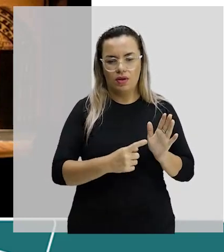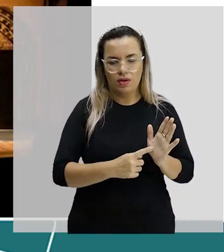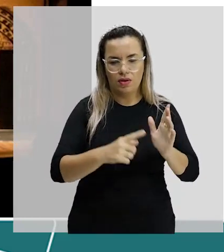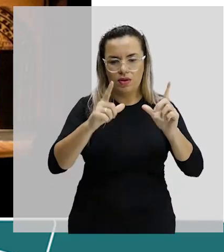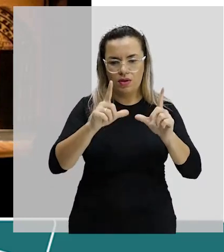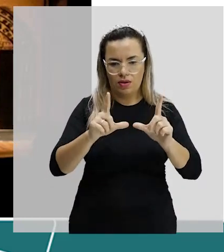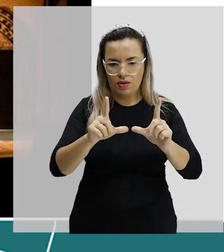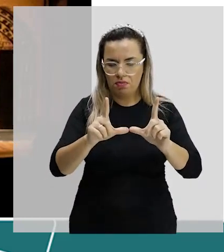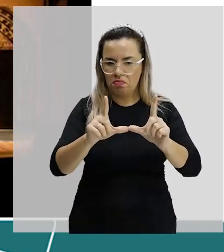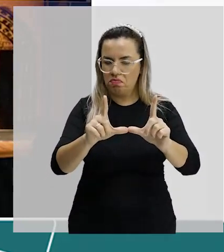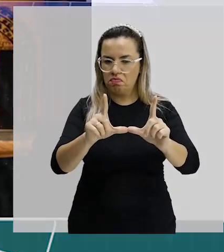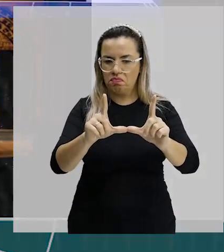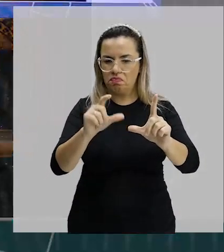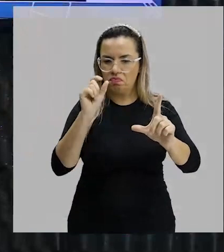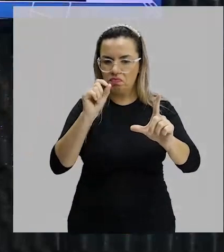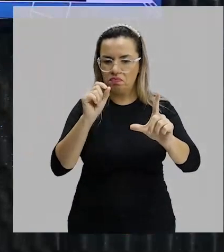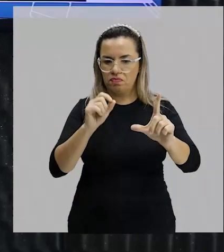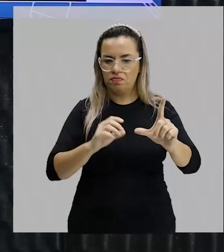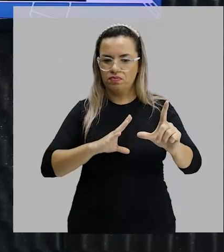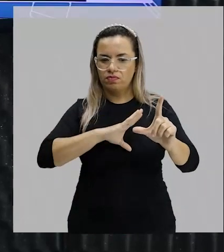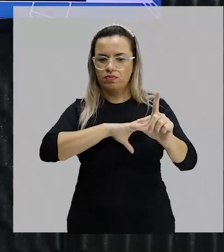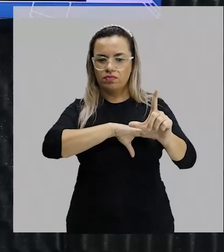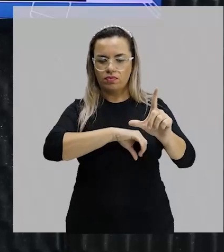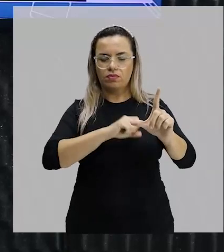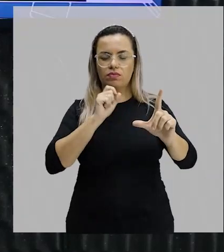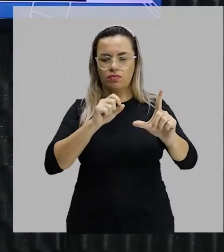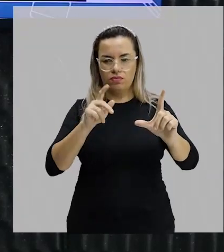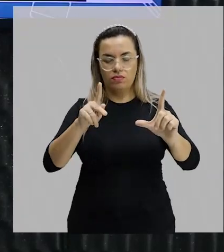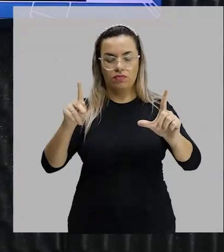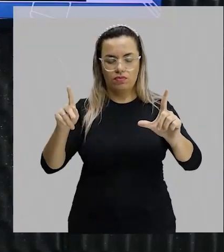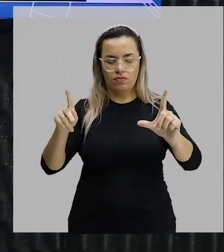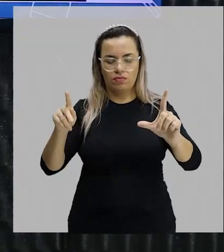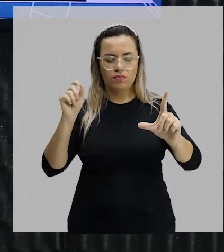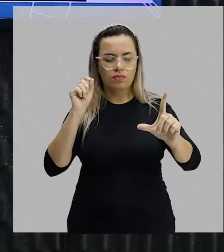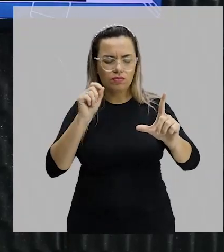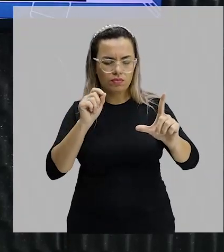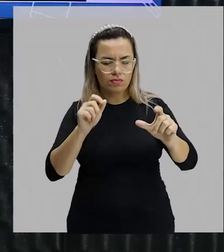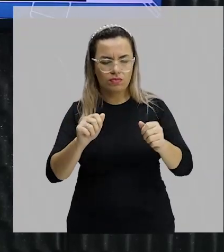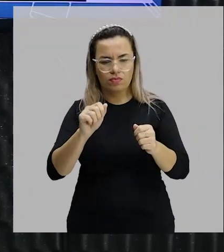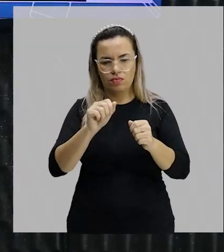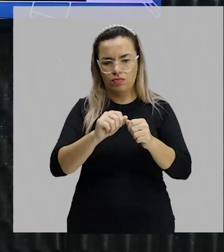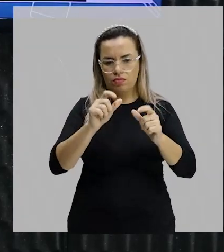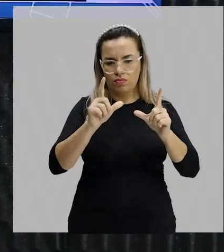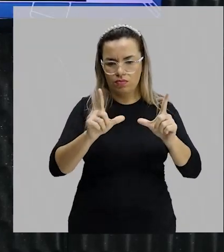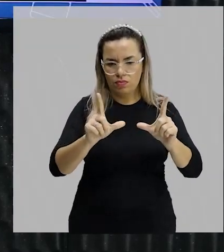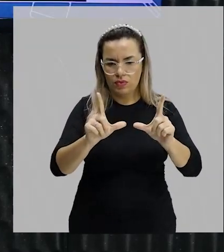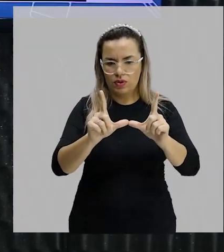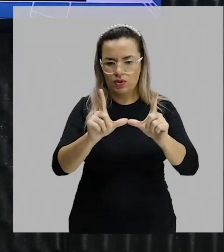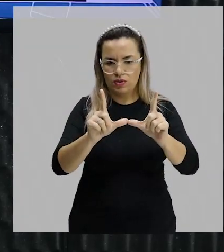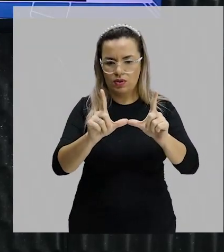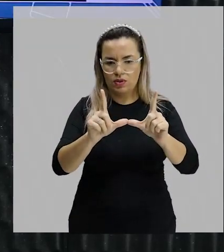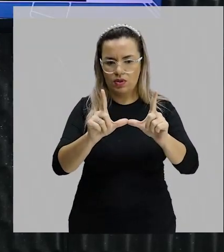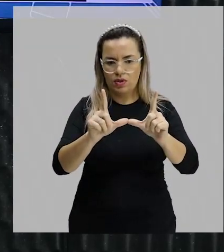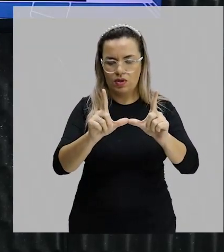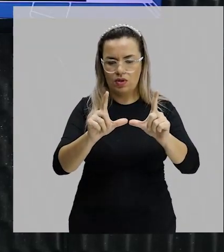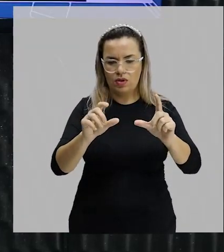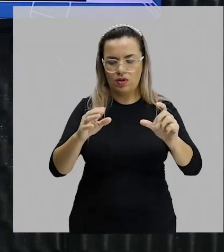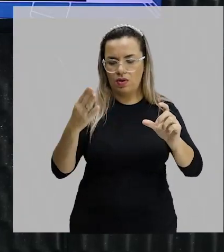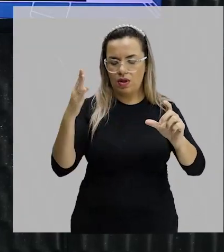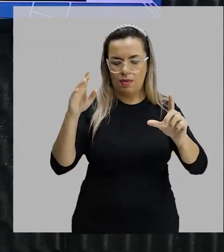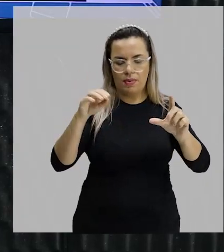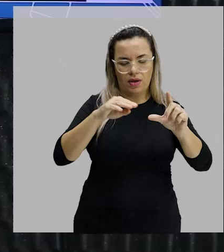mais me apaixonou, né? Por quê? O cenário é todo feito como se fosse um gigantesco módulo. Professor, que são isso? Tábuas?